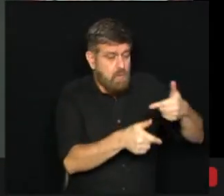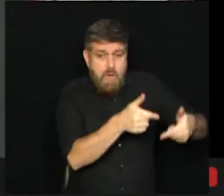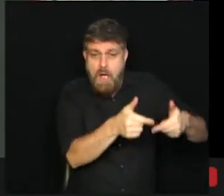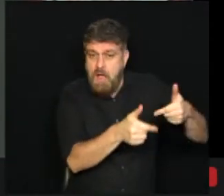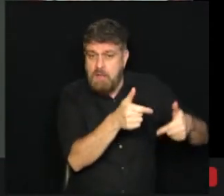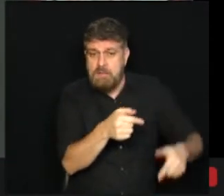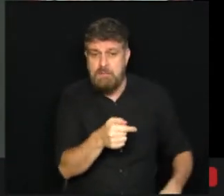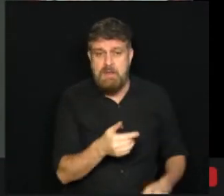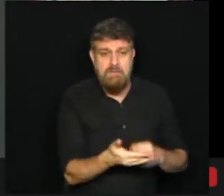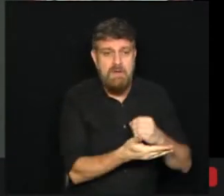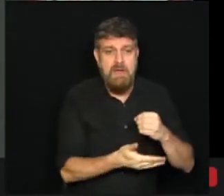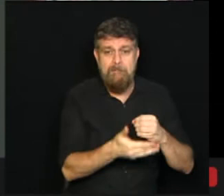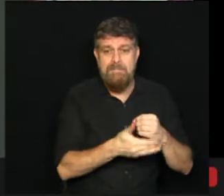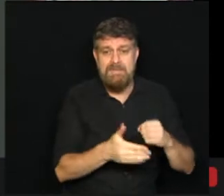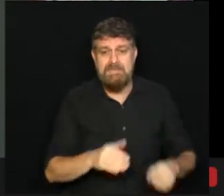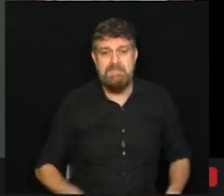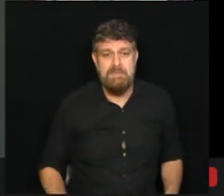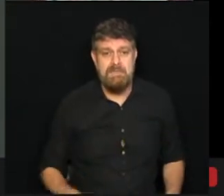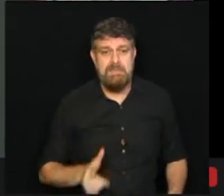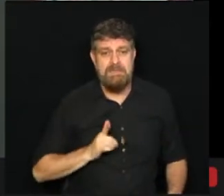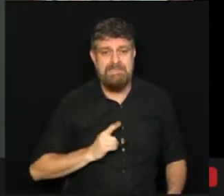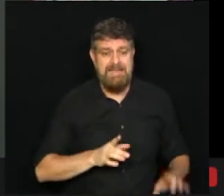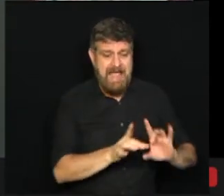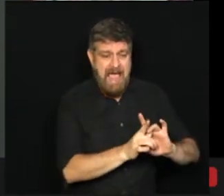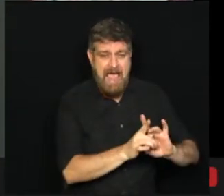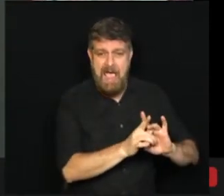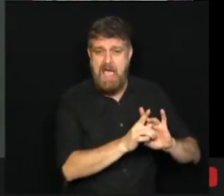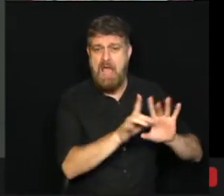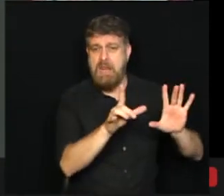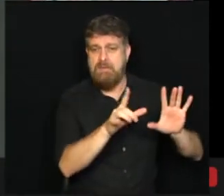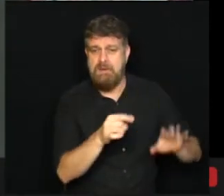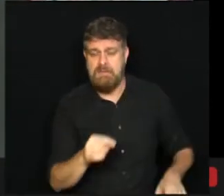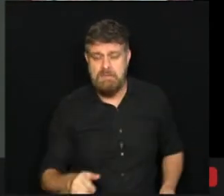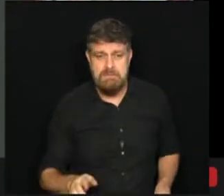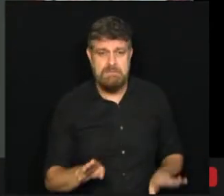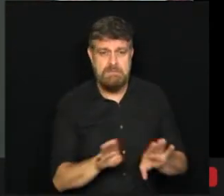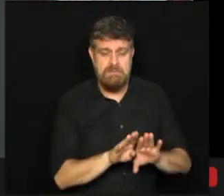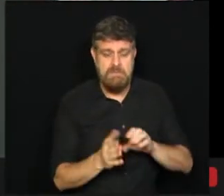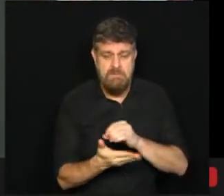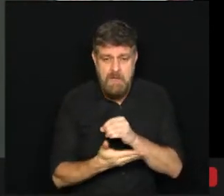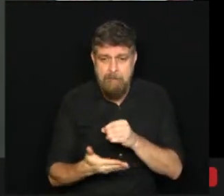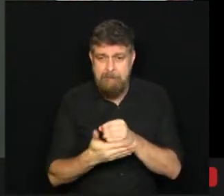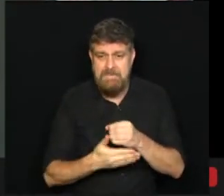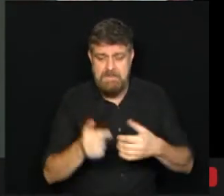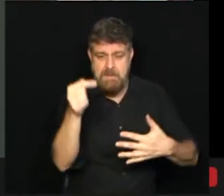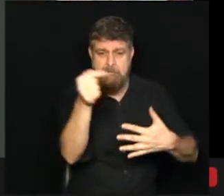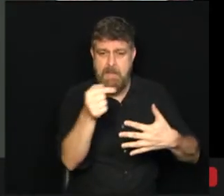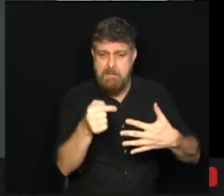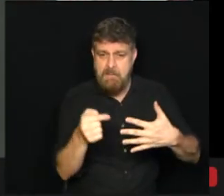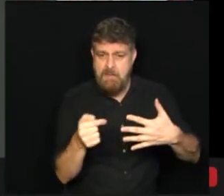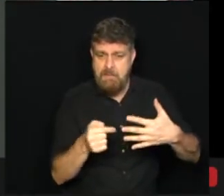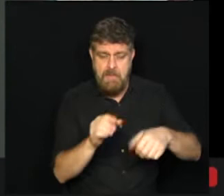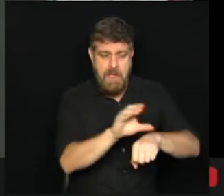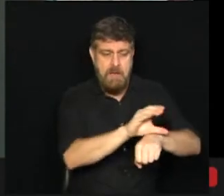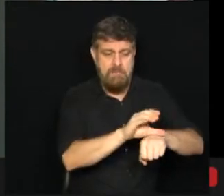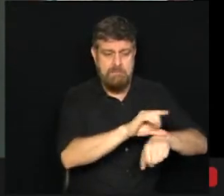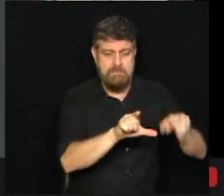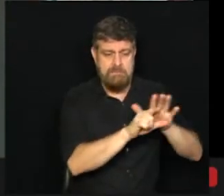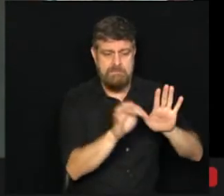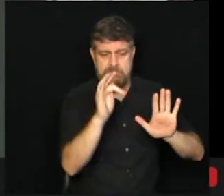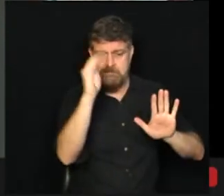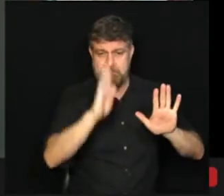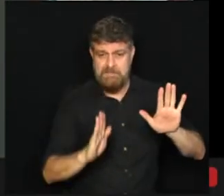feito baseado na liberdade de cátedra e, além disso, baseado nos princípios que regem a nossa República, como não